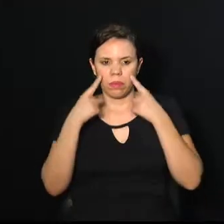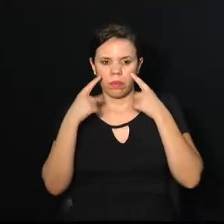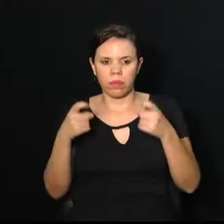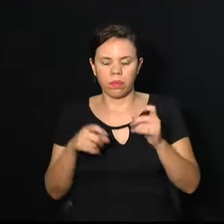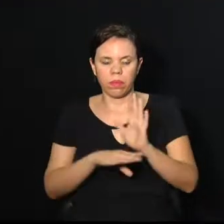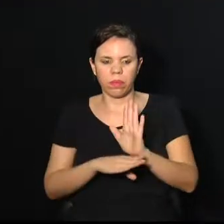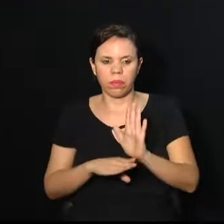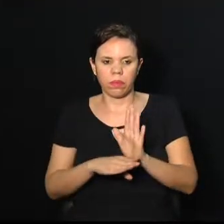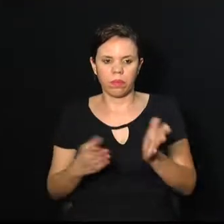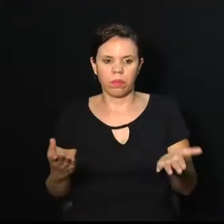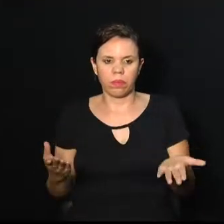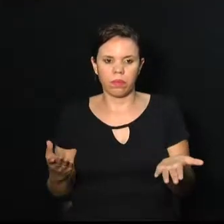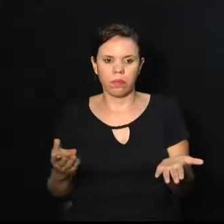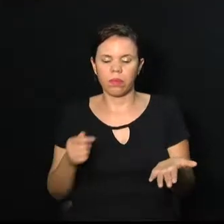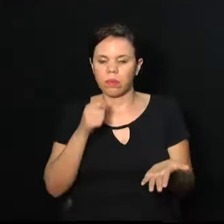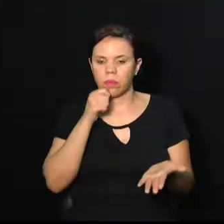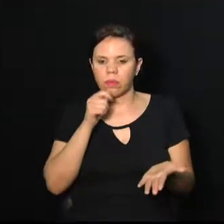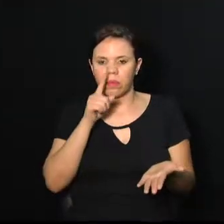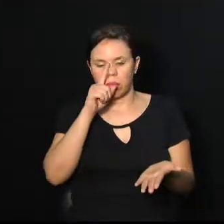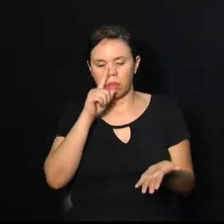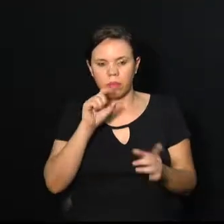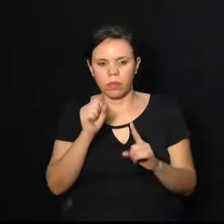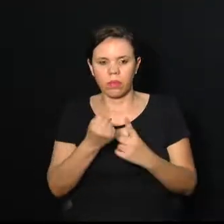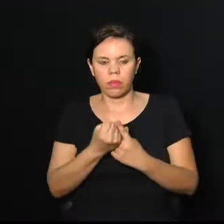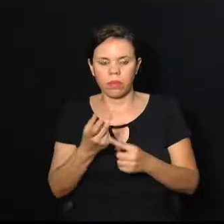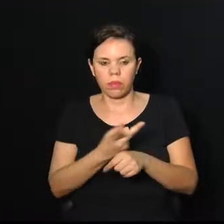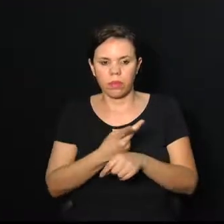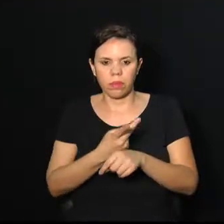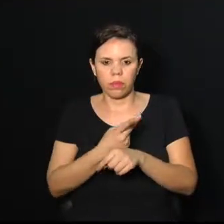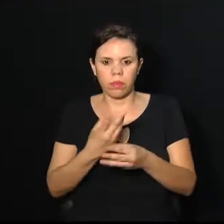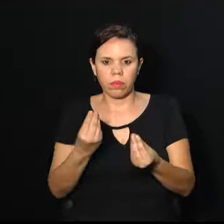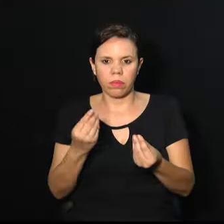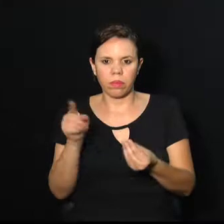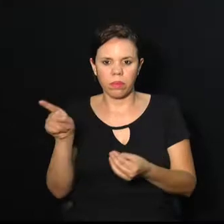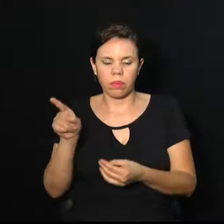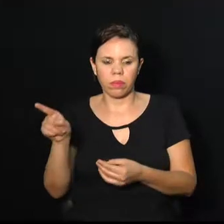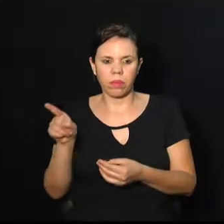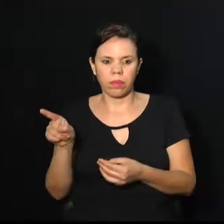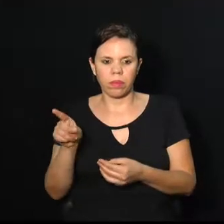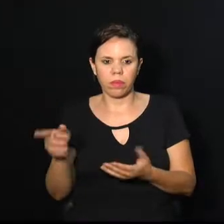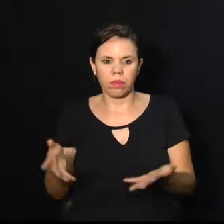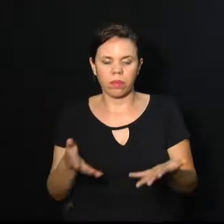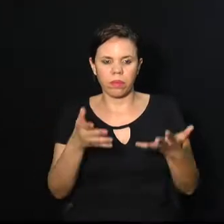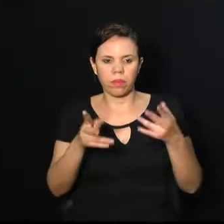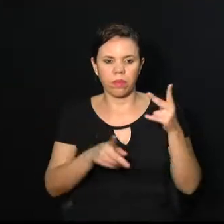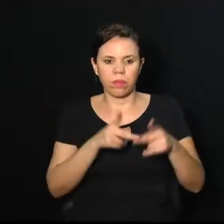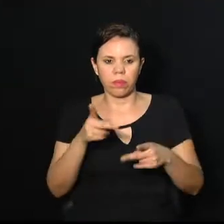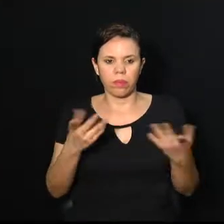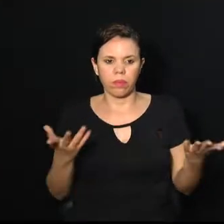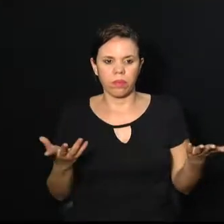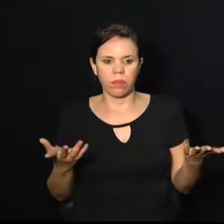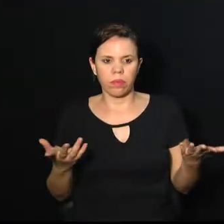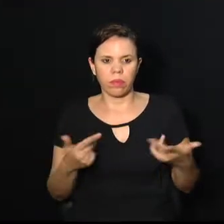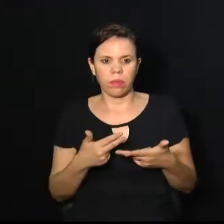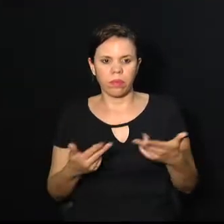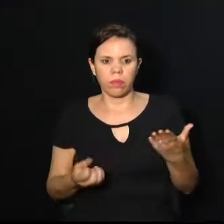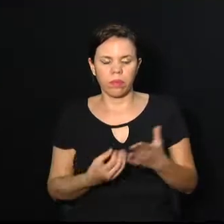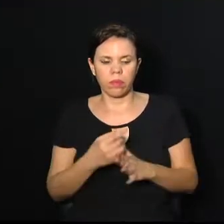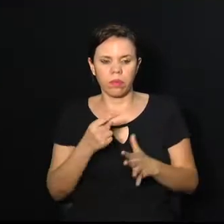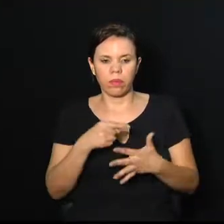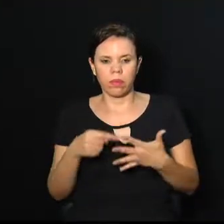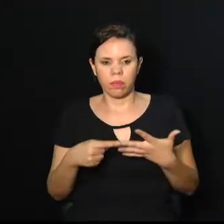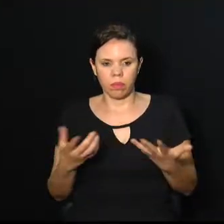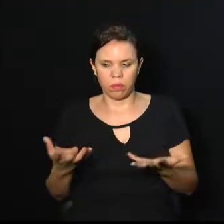ajudar pessoas que estão em vulnerabilidade e risco social. Então, me procuram muito. E aí eu direciono essas pessoas, olha, eu estou com um caso assim, assim, assado. Você